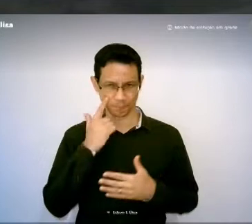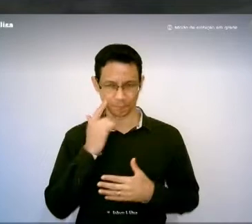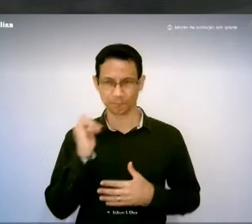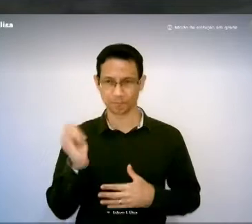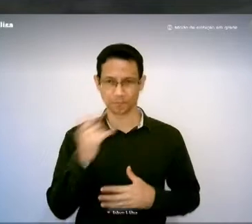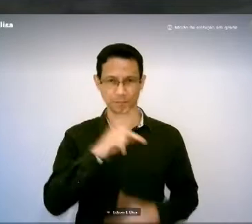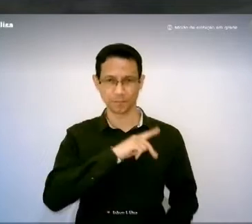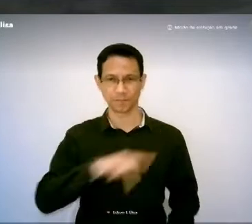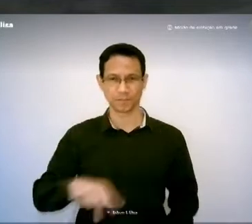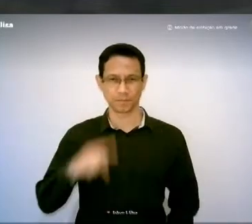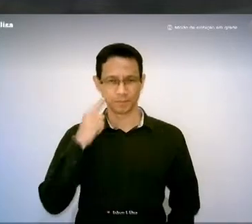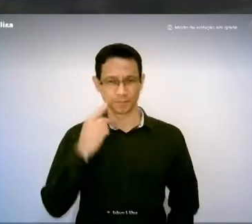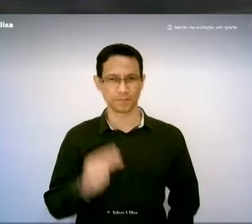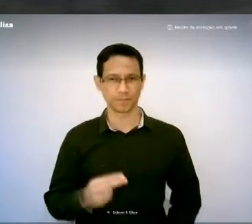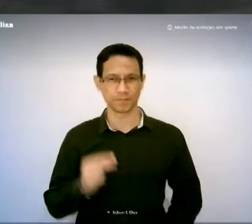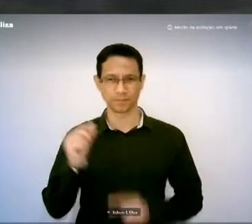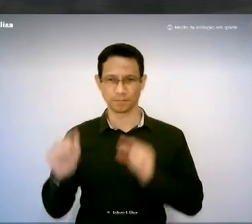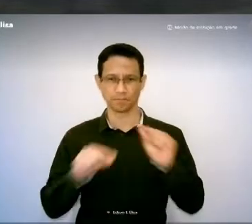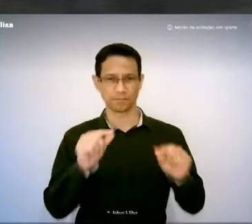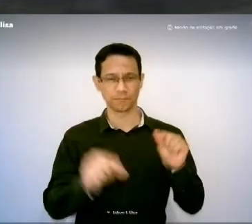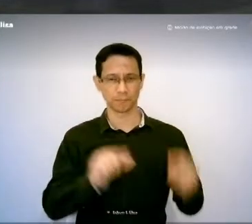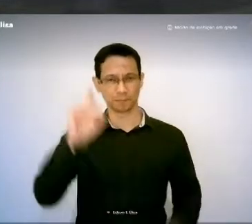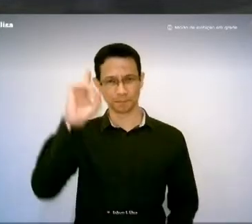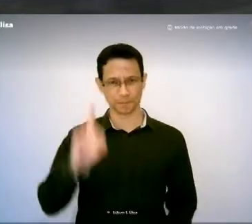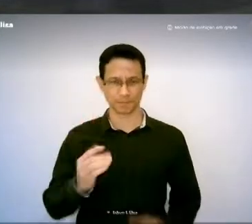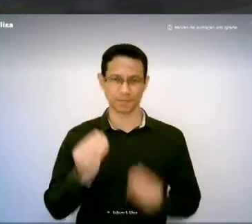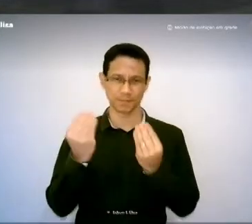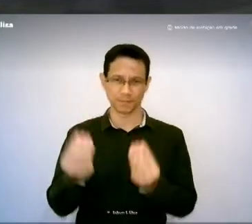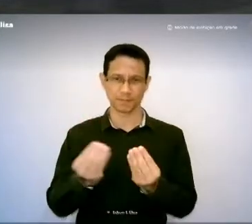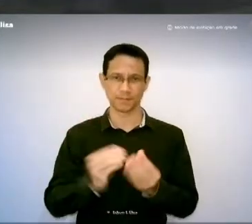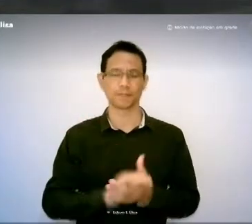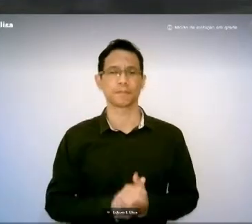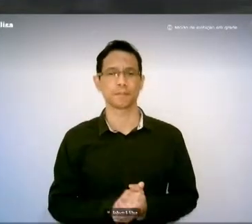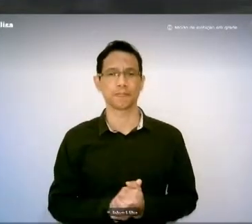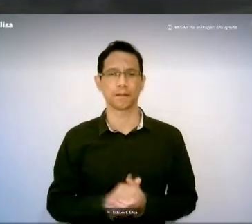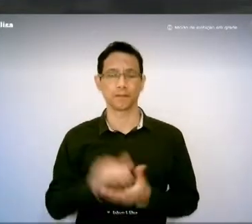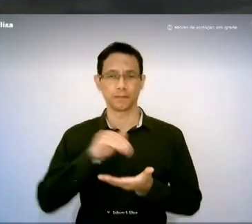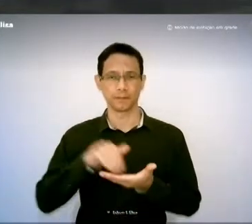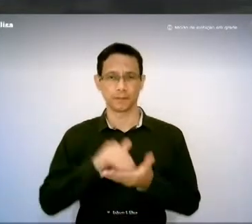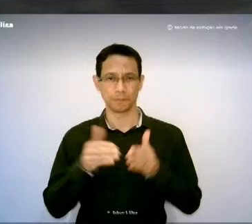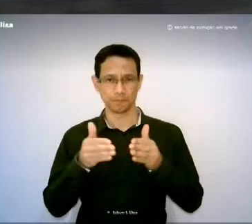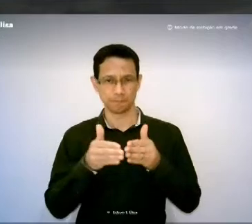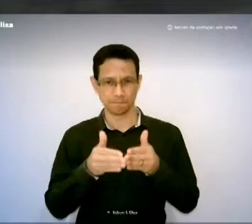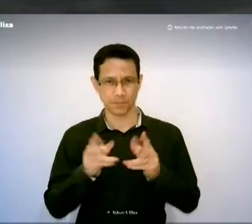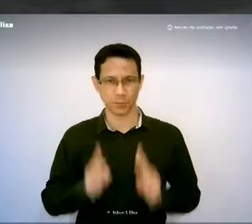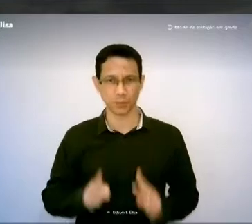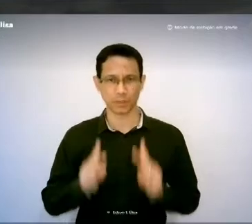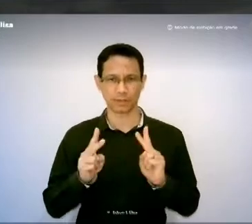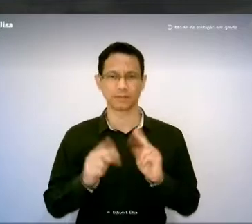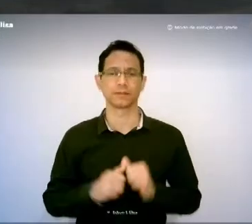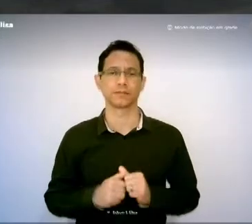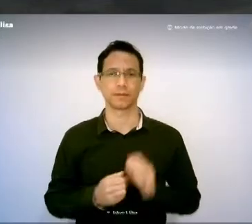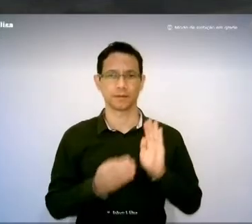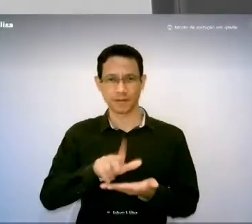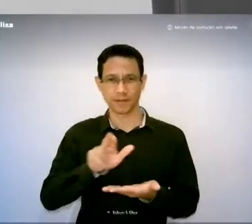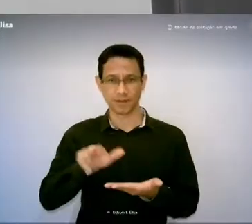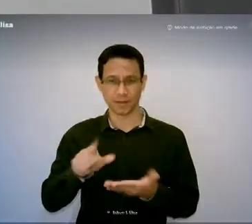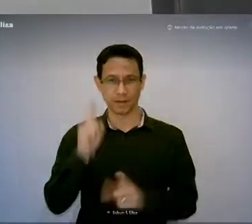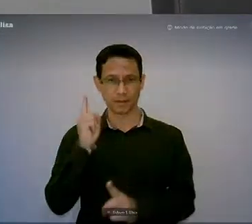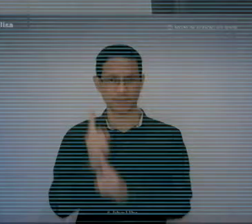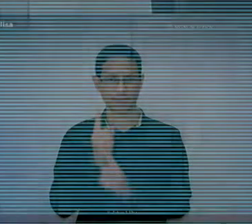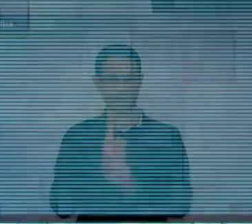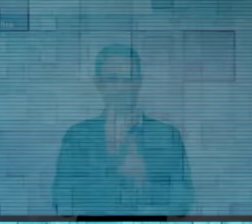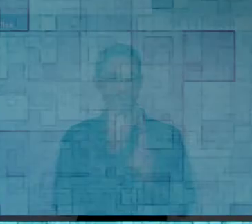de correspondências recebidas, de projetos que deram entrada na casa e de proposituras de autoria dos vereadores,